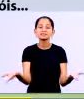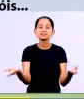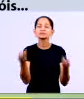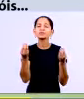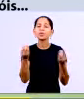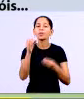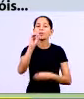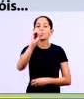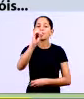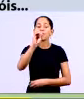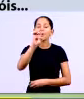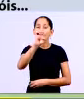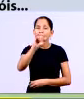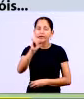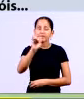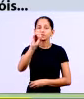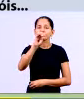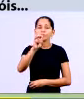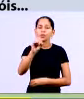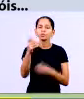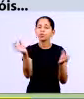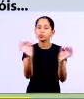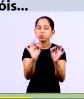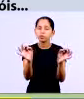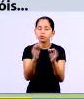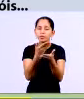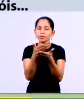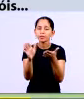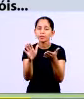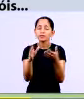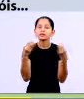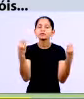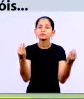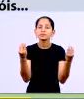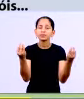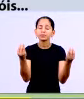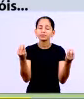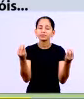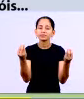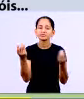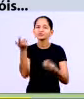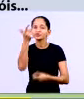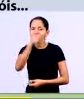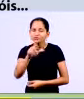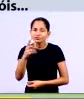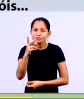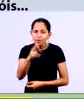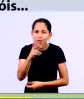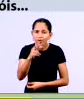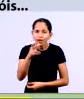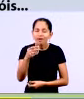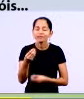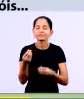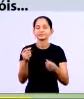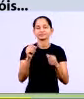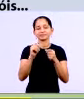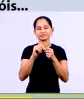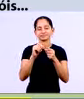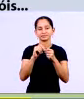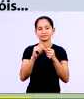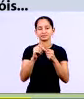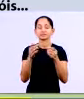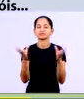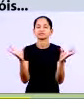OI na oxítona, na dezena tinha perdido o acento? E como ficam